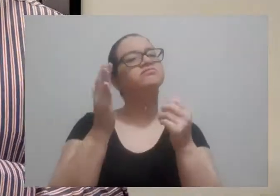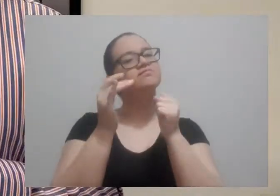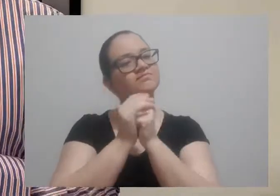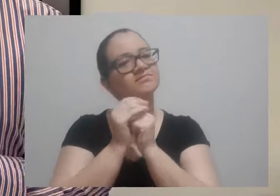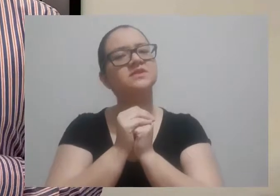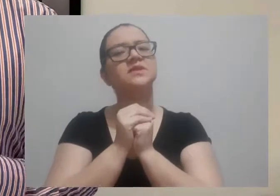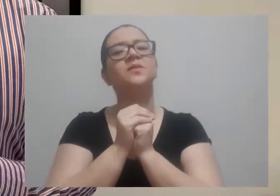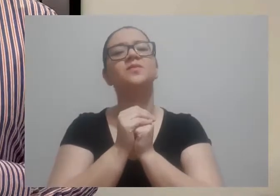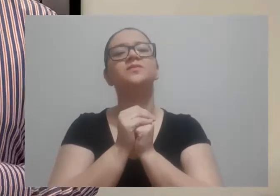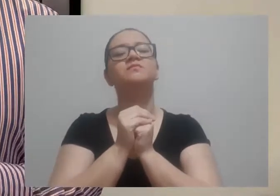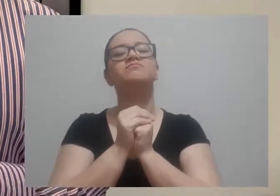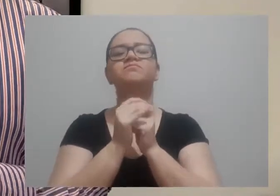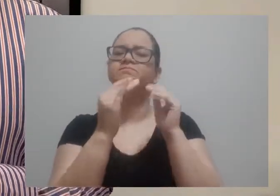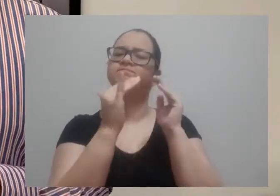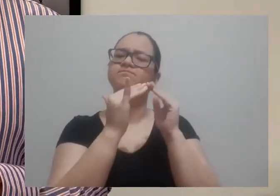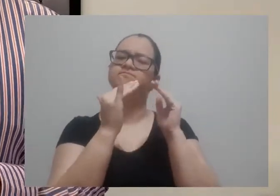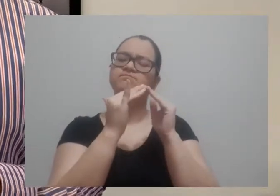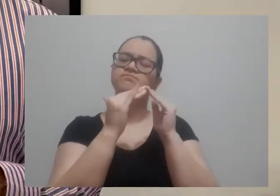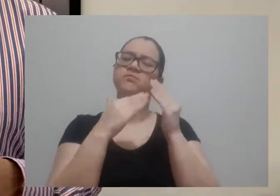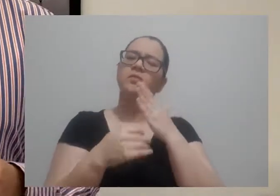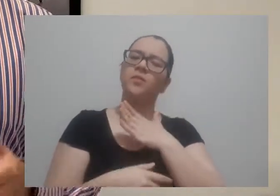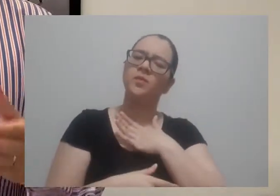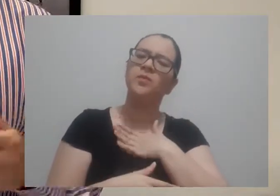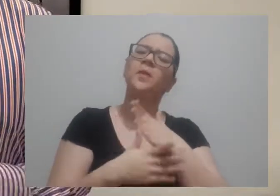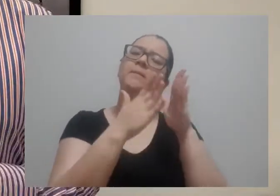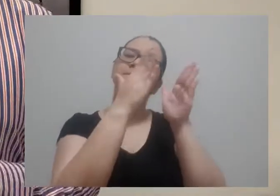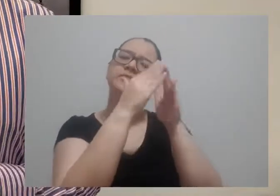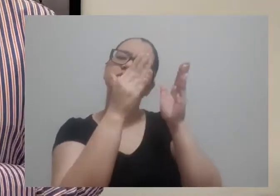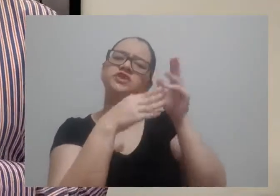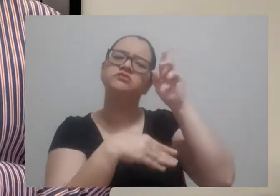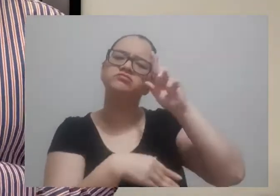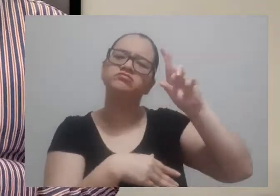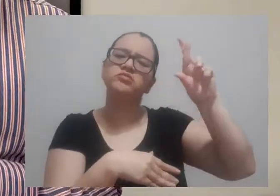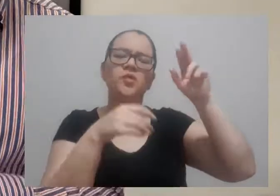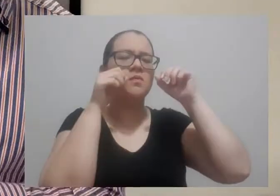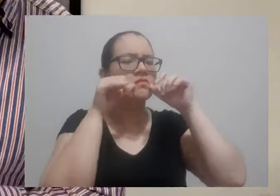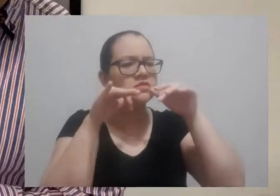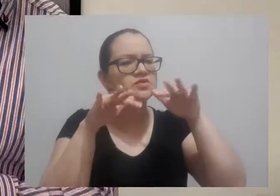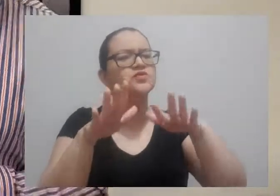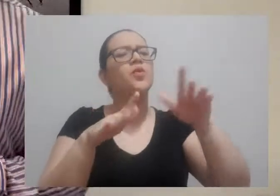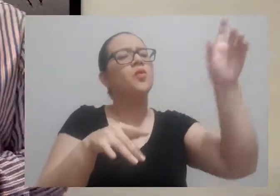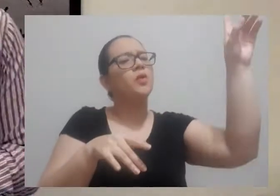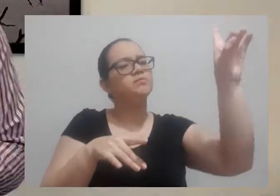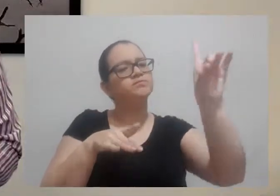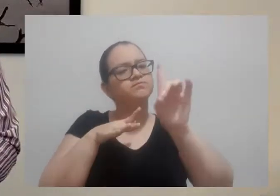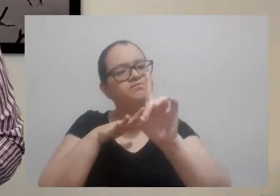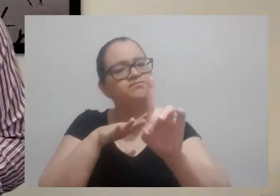concordasse comigo. Vamos pedir que o Senhor nos abençoe, que o Senhor nos conduza nesse tempo. Oremos. Pai, muito